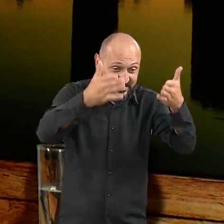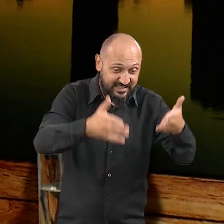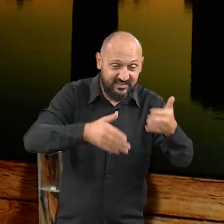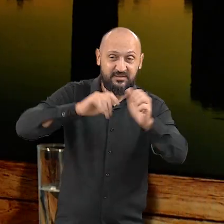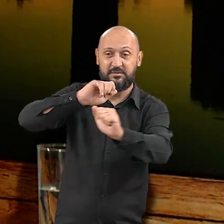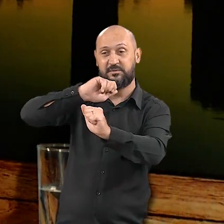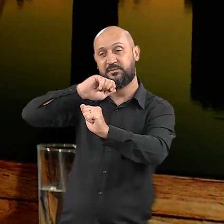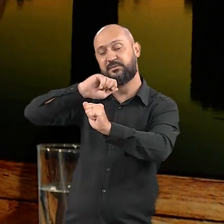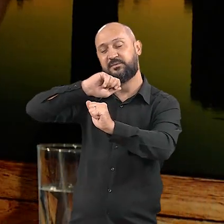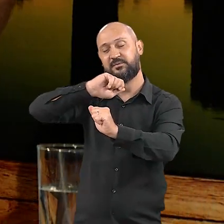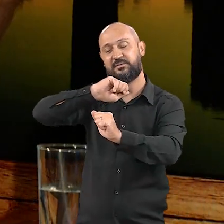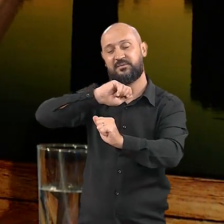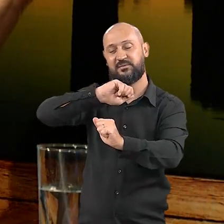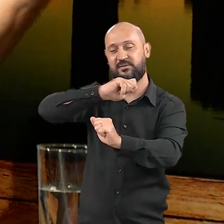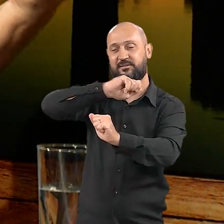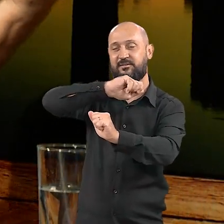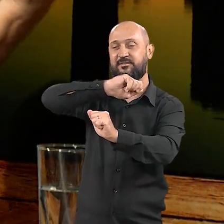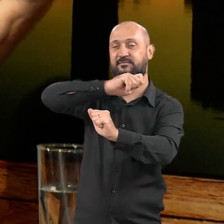viva o artesão